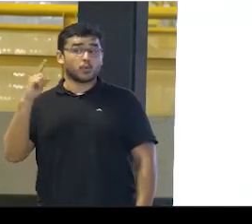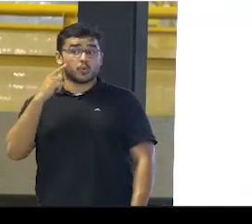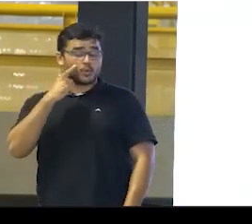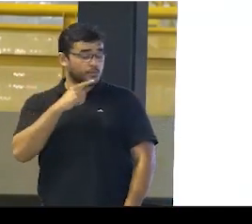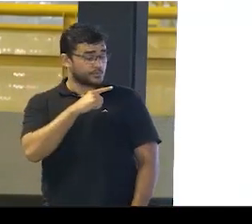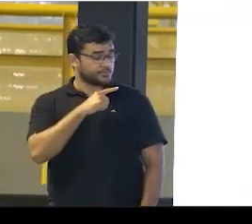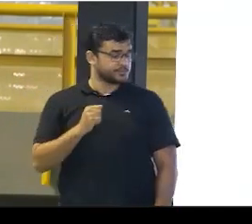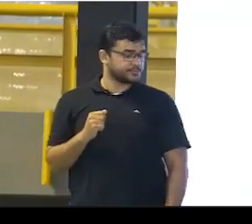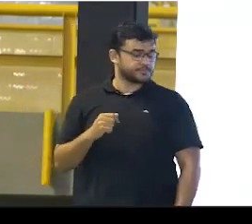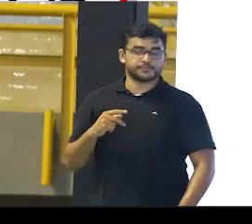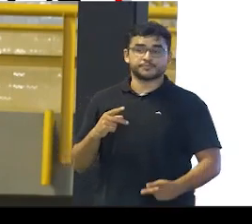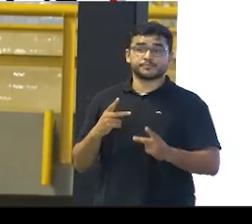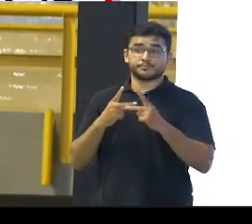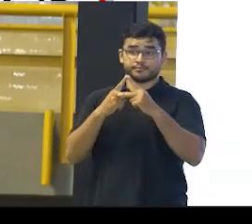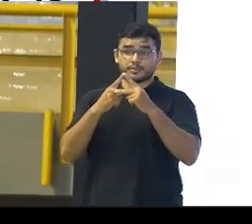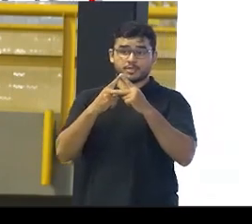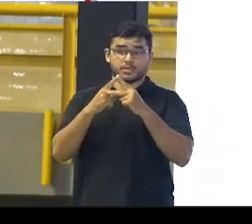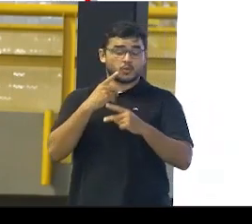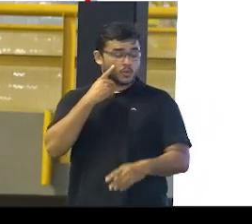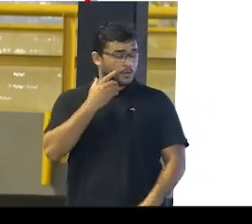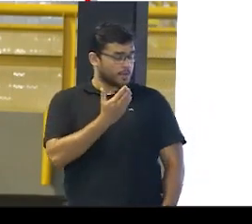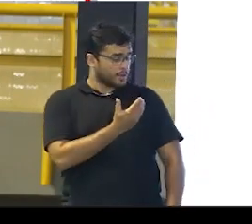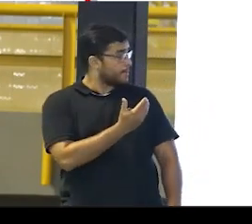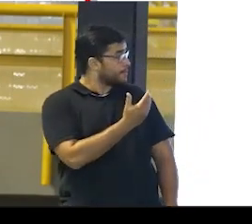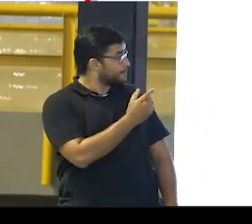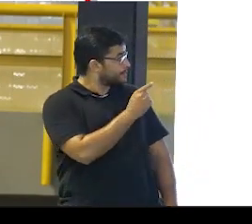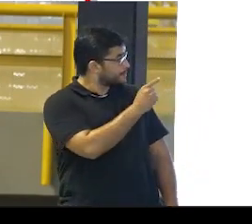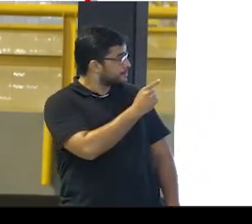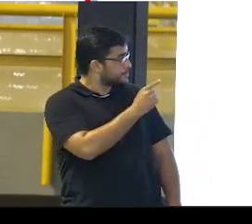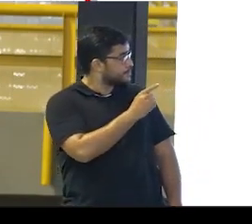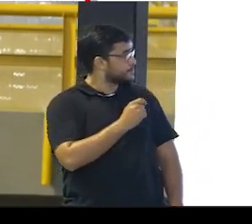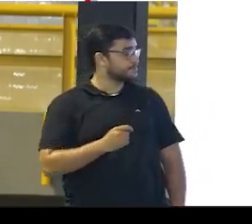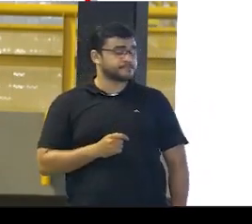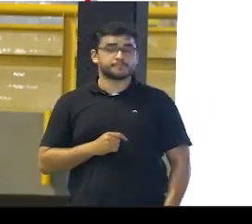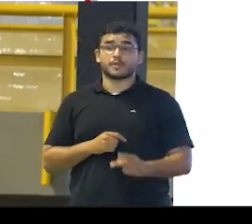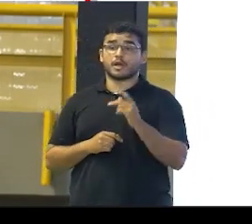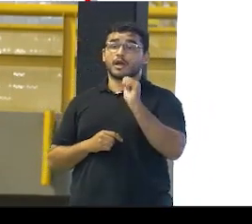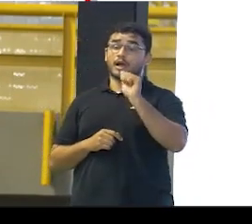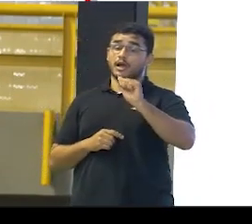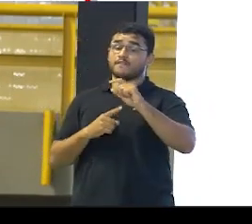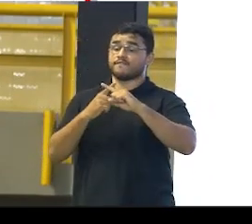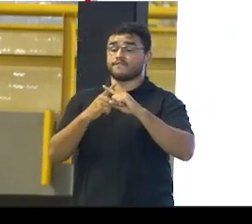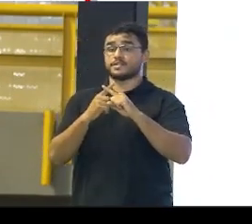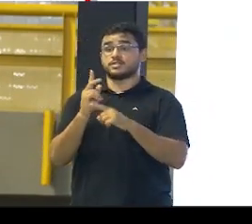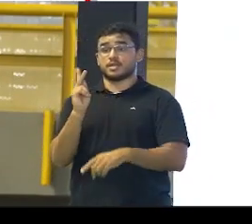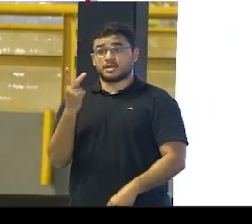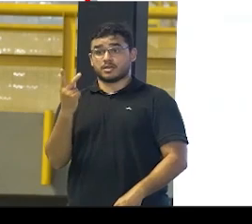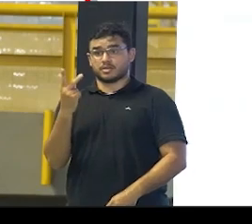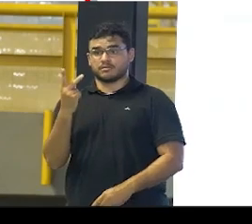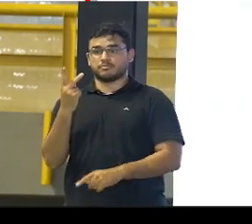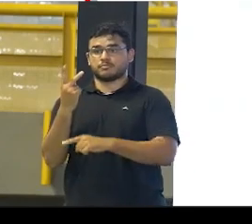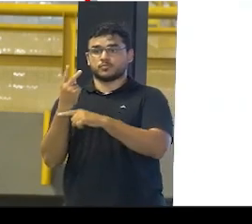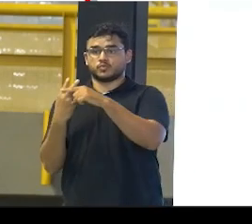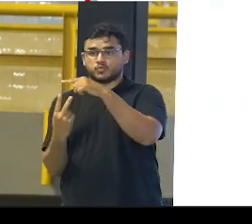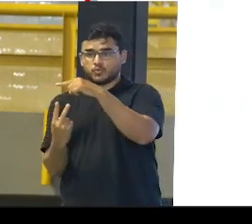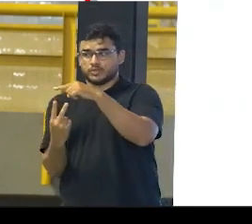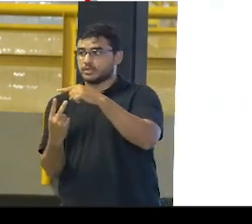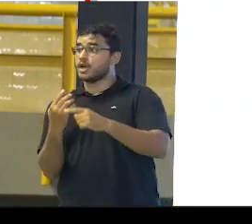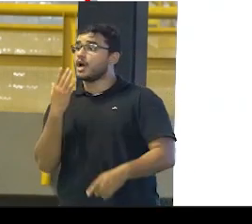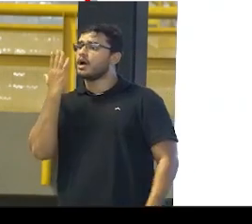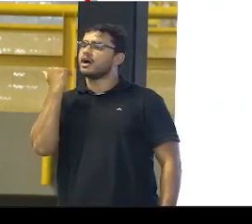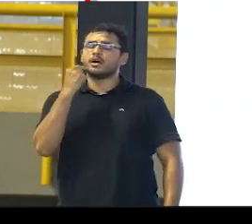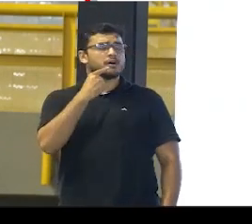do paralelogramo também é base vezes altura. Então a área do paralelogramo é base vezes altura, porque é